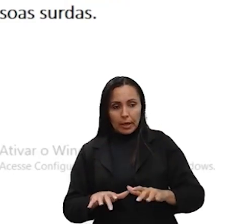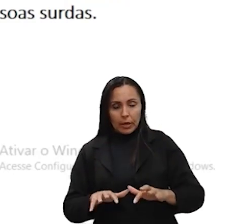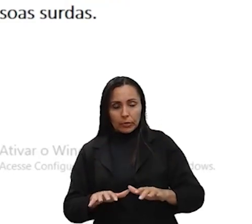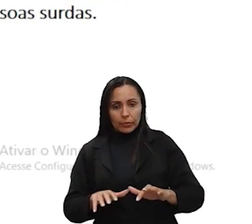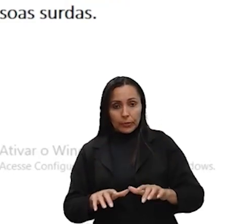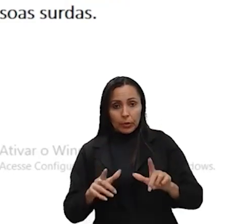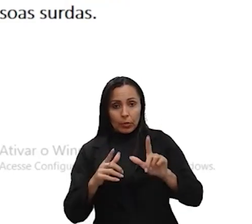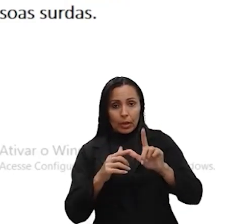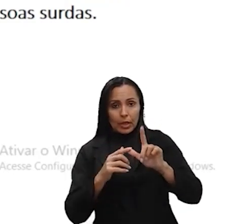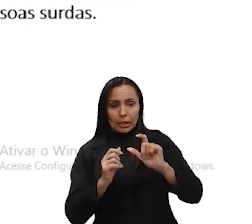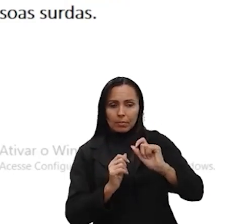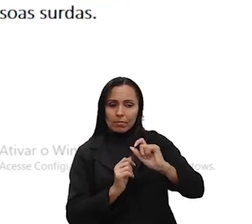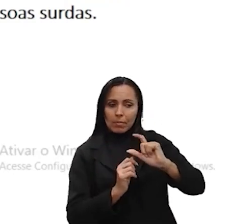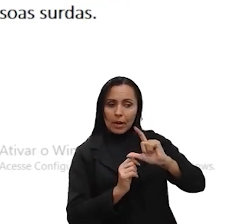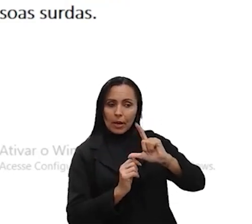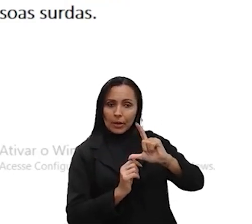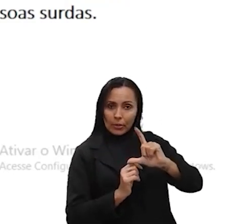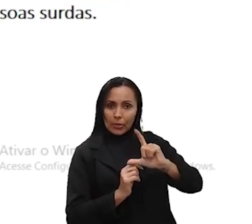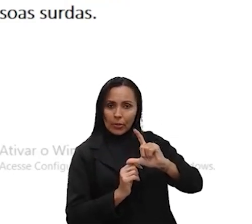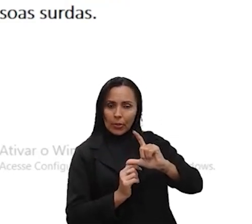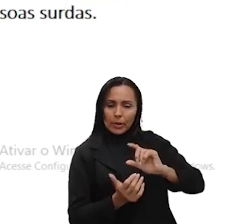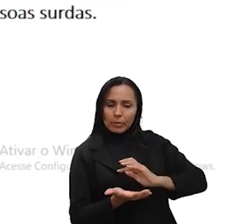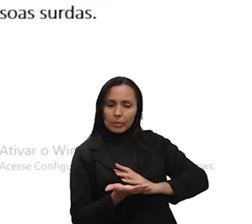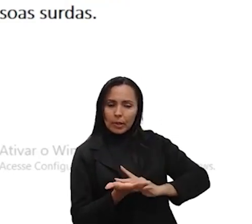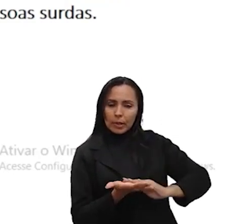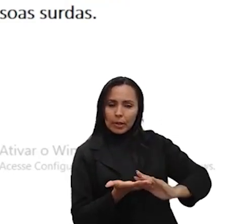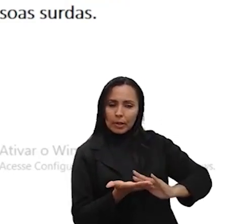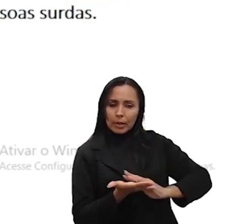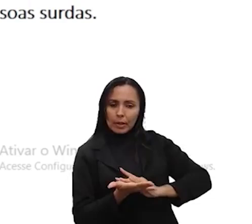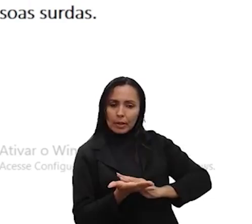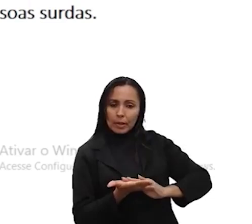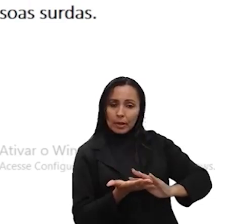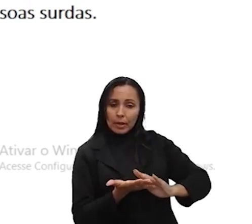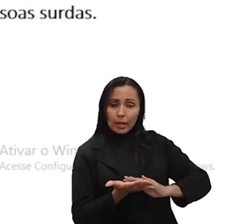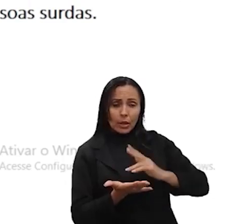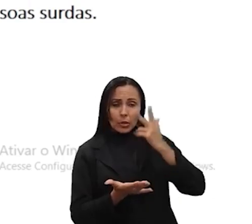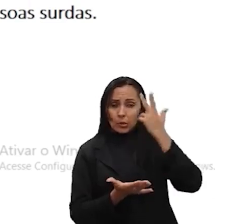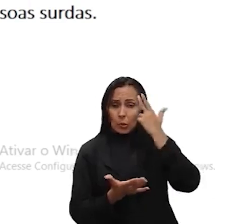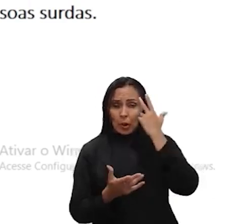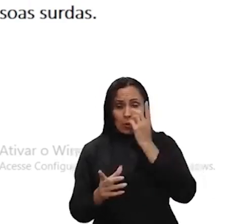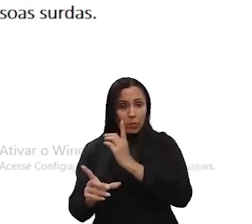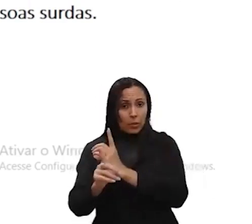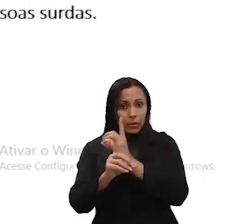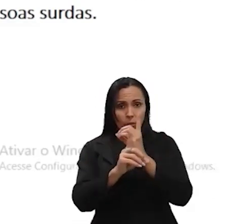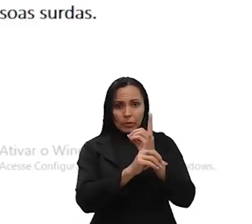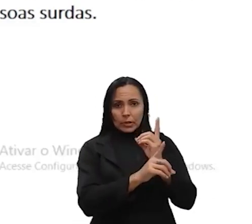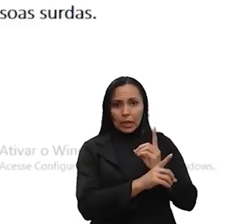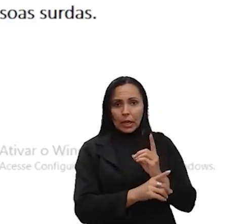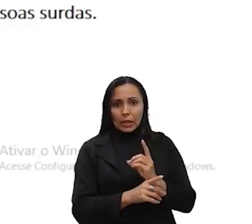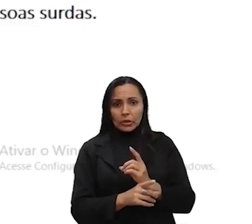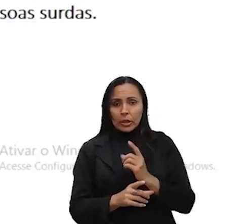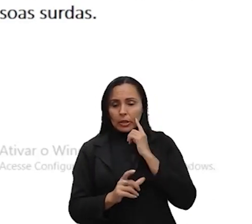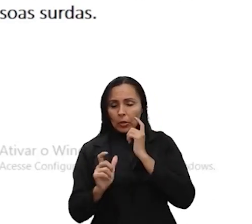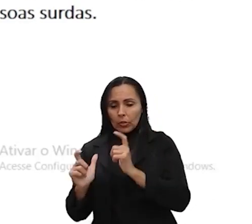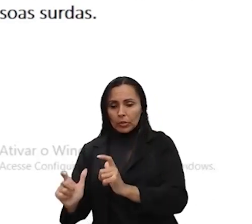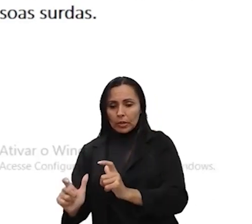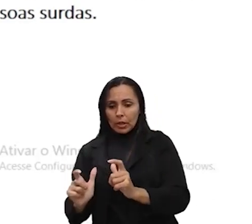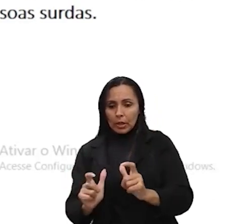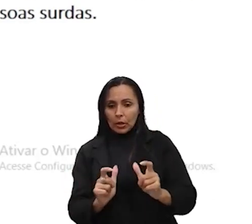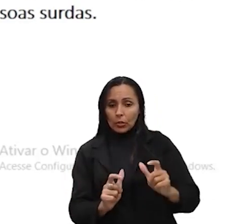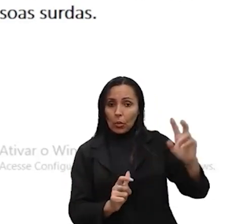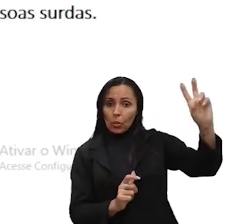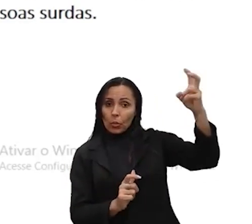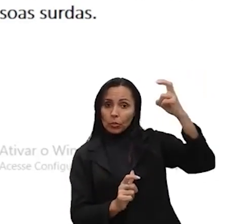ampliadas e braille. Esse é o mais comum de se encontrar em centros culturais, em